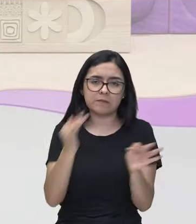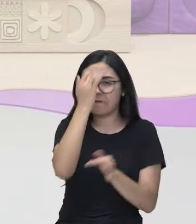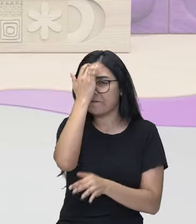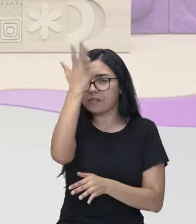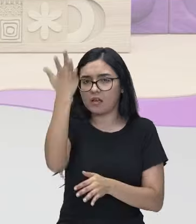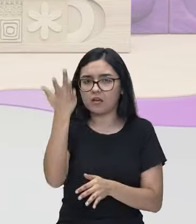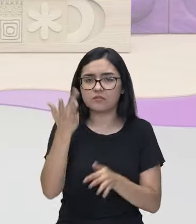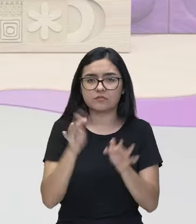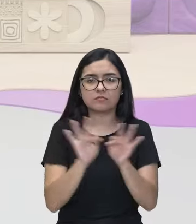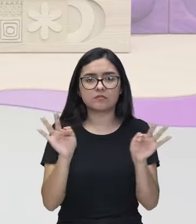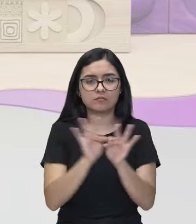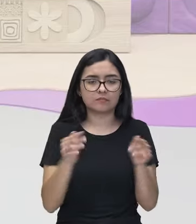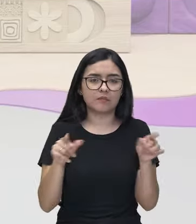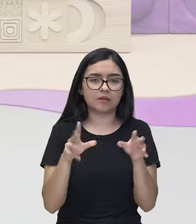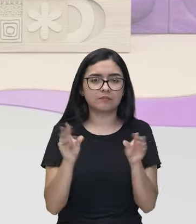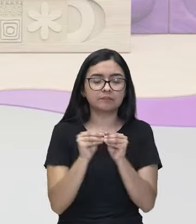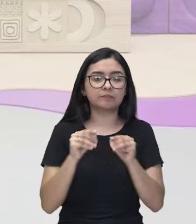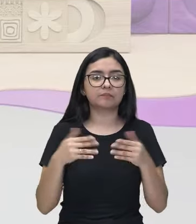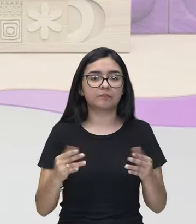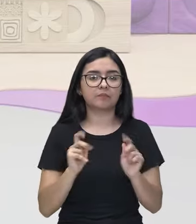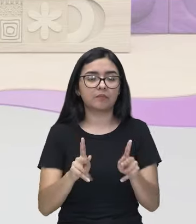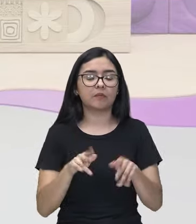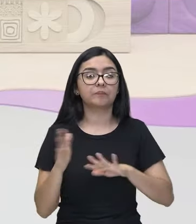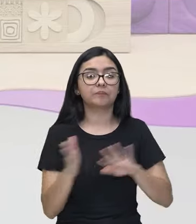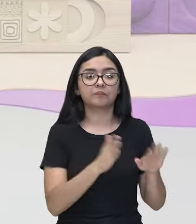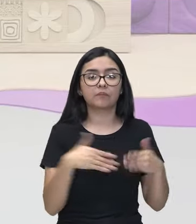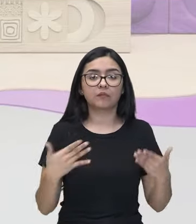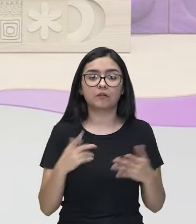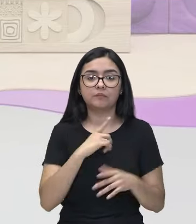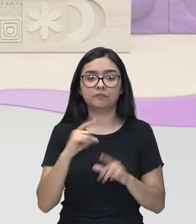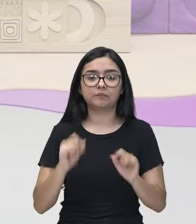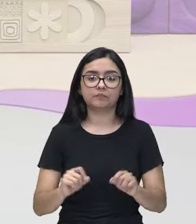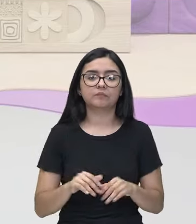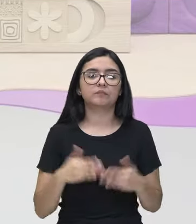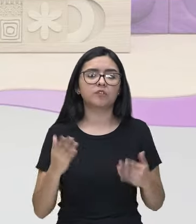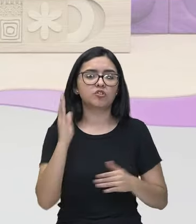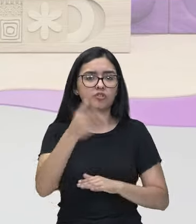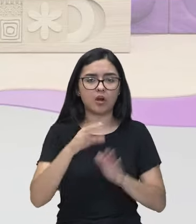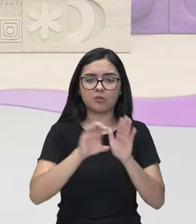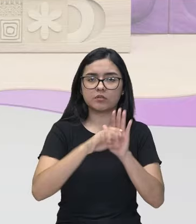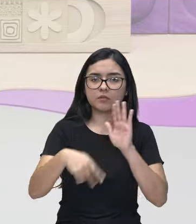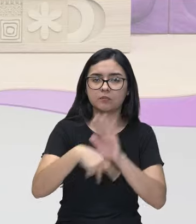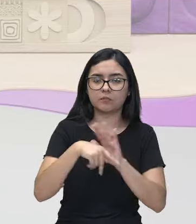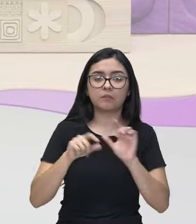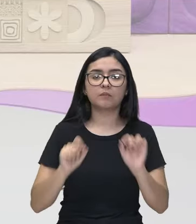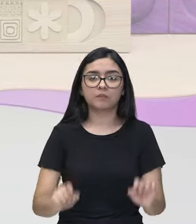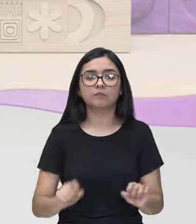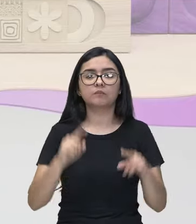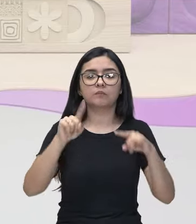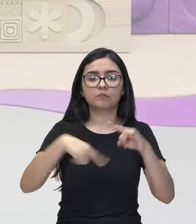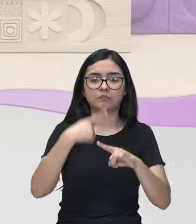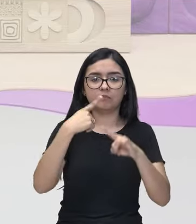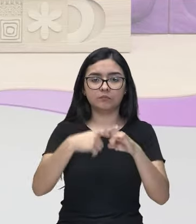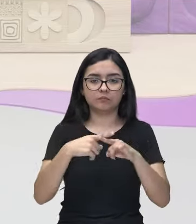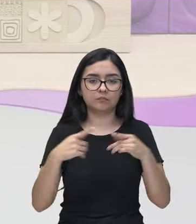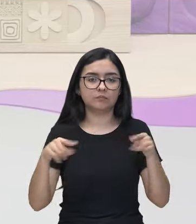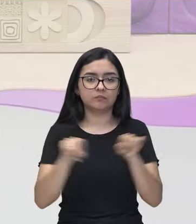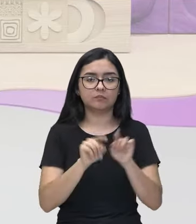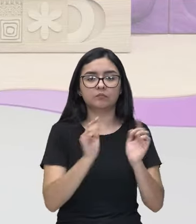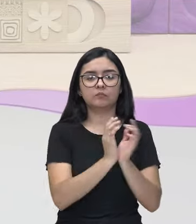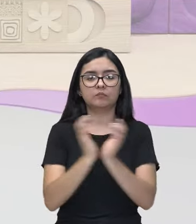mais simples, mais concisa. Beleza? Então, por definição, o professor falou para você que multiplicar é combinar grupos iguais e números